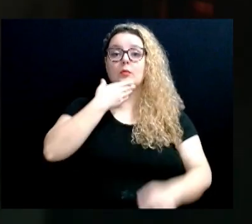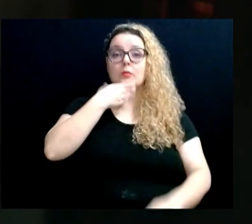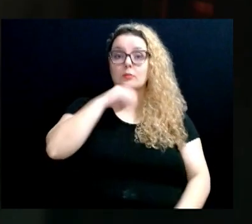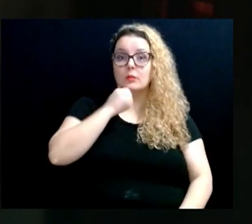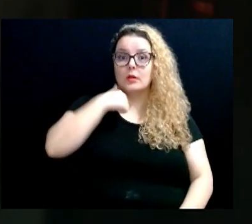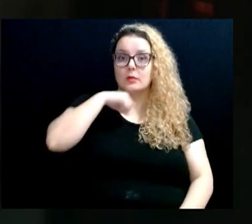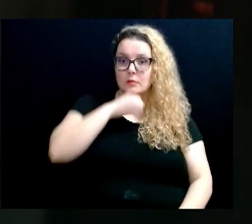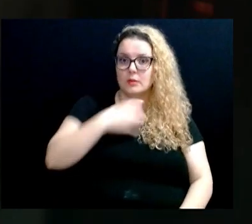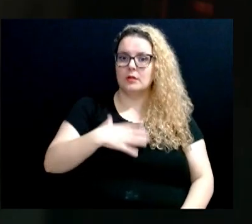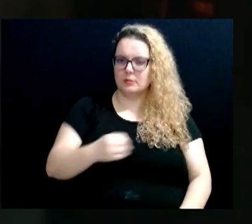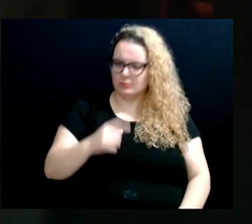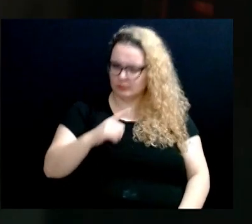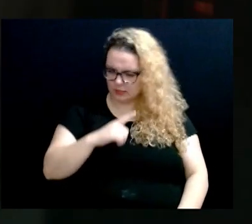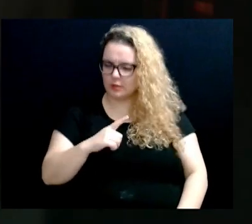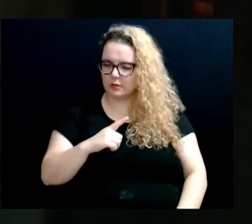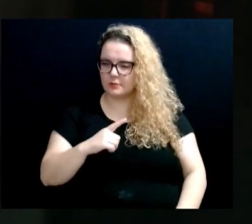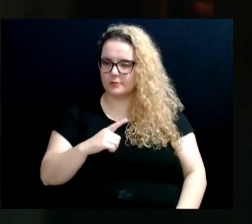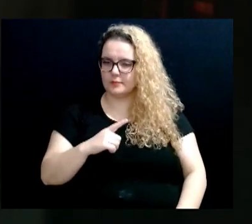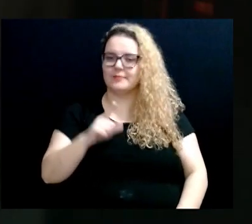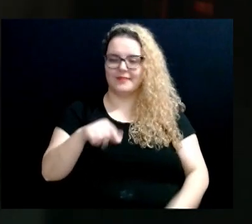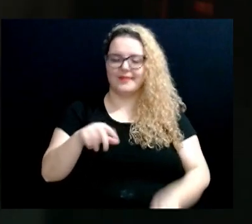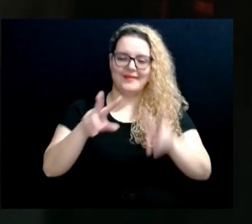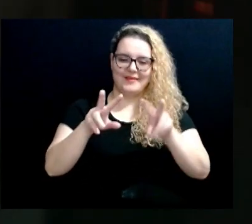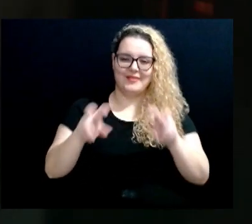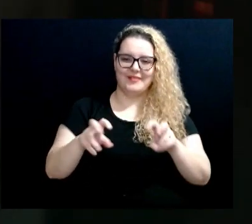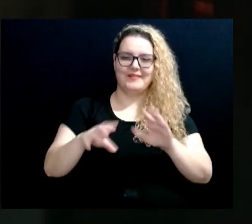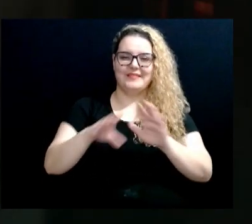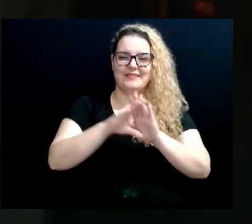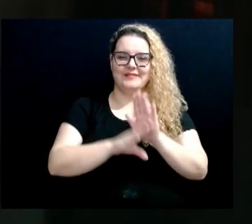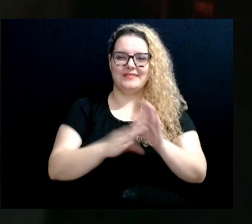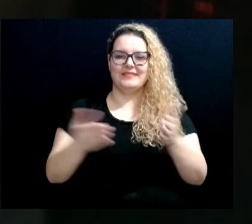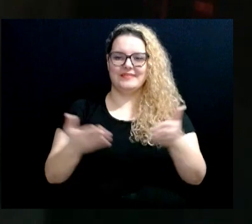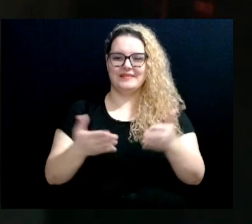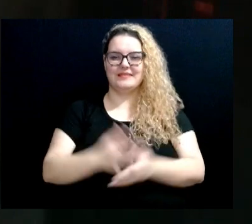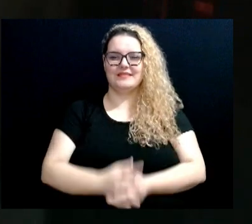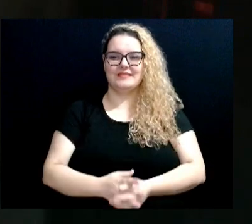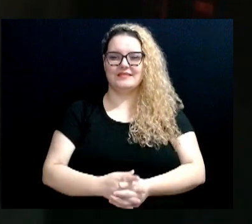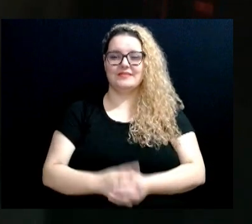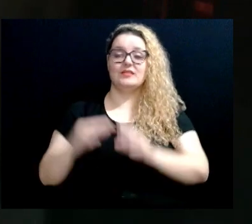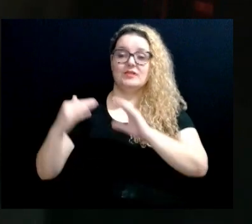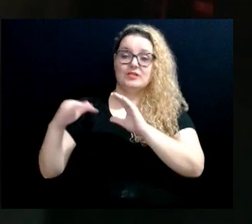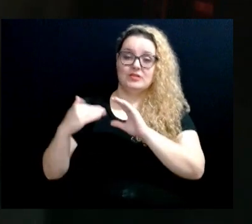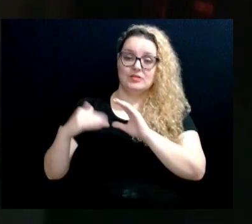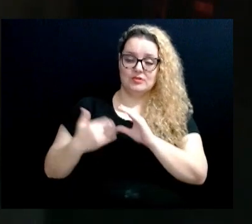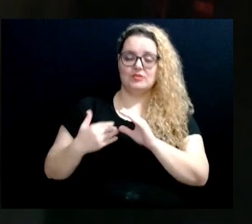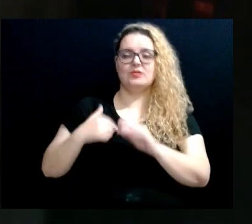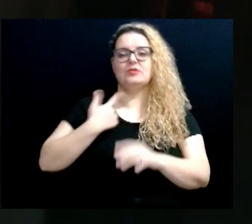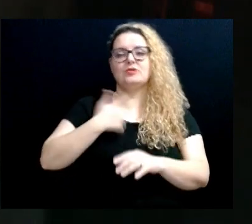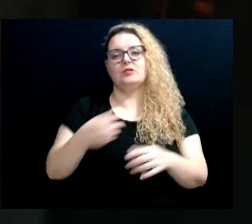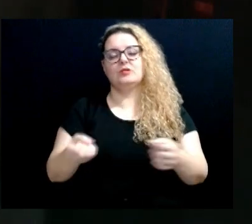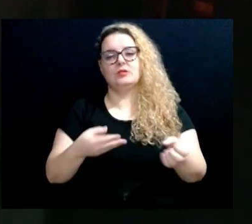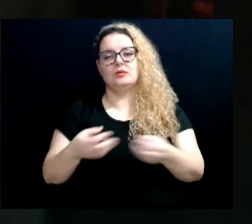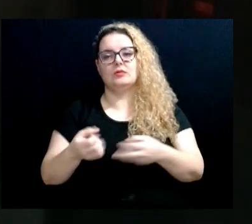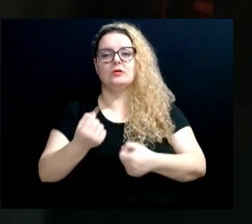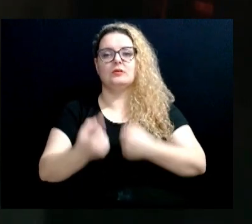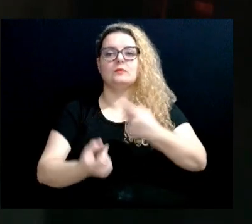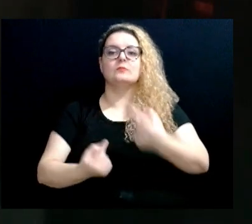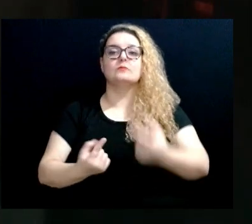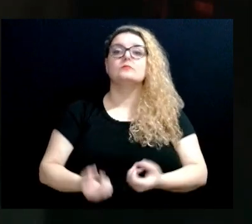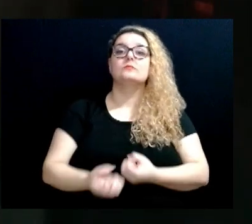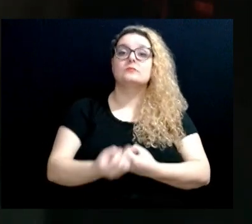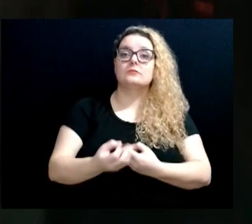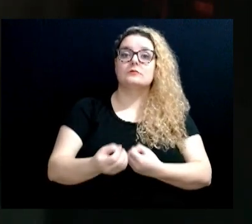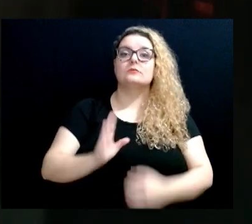Existem? Esse é o tema do programa de hoje. Enquanto você vai mandando a sua mensagem, a gente atualiza algumas informações, daqui a pouquinho a previsão do